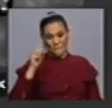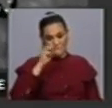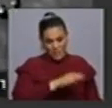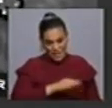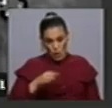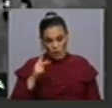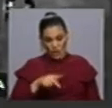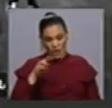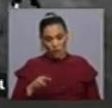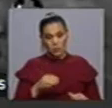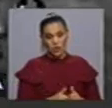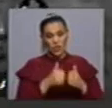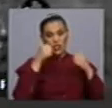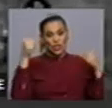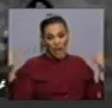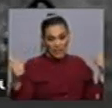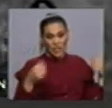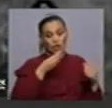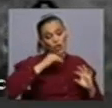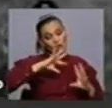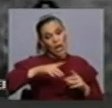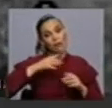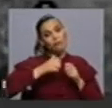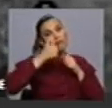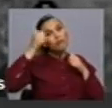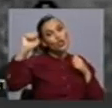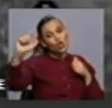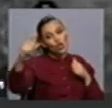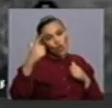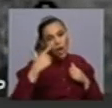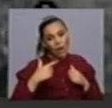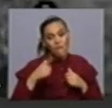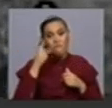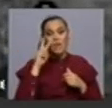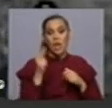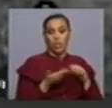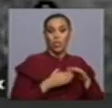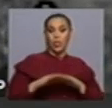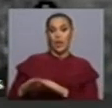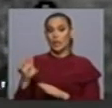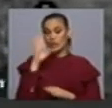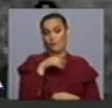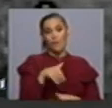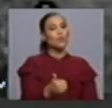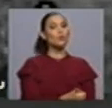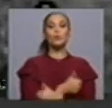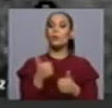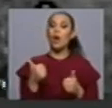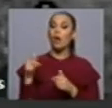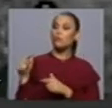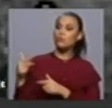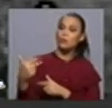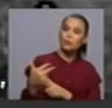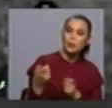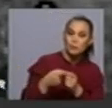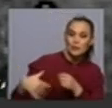menos a distância que separa a Terra do Sol. É aquele pontozinho que nós estamos a ver ali do lado direito. E, se tudo correr bem, a New Horizons vai passar por aquele ponto